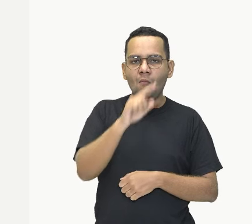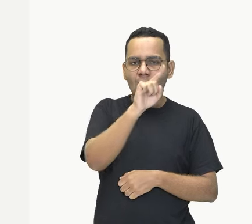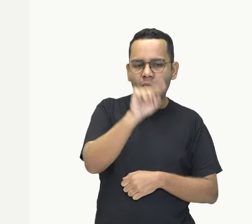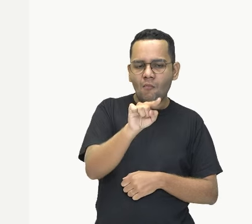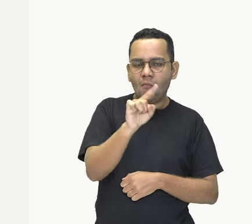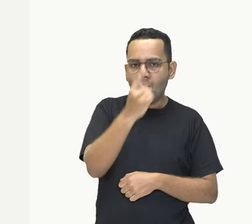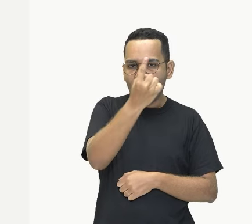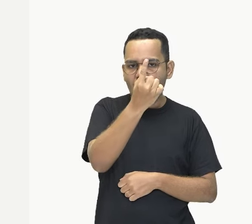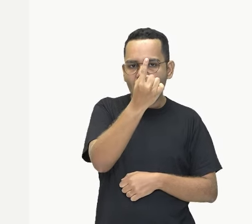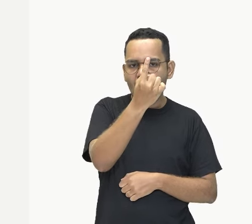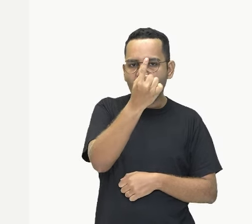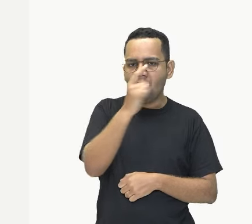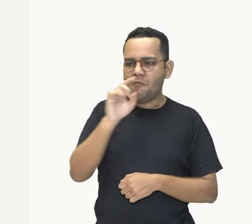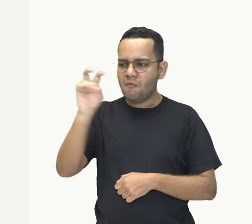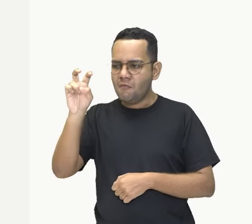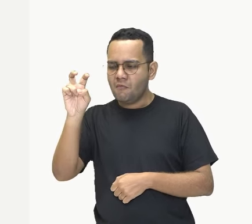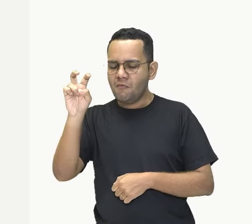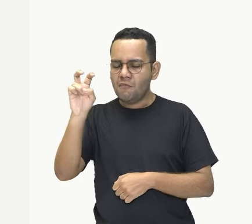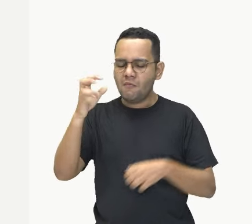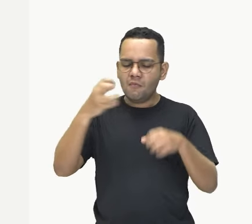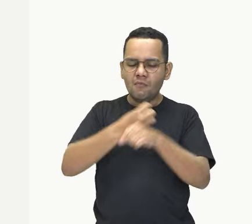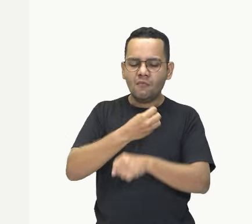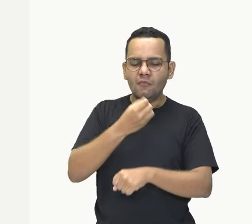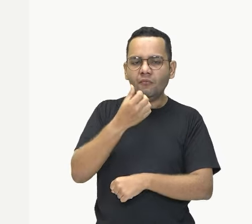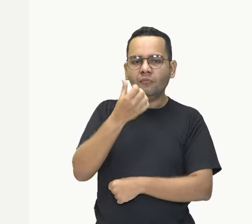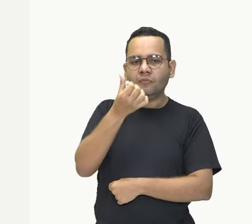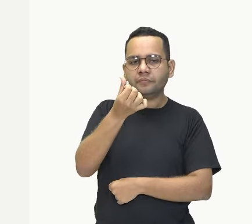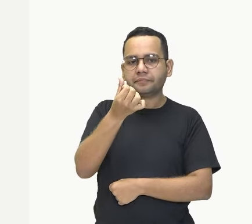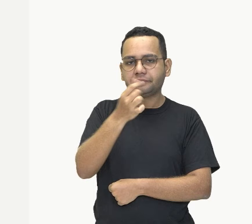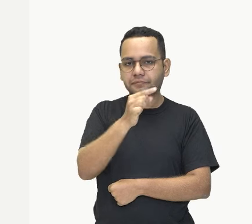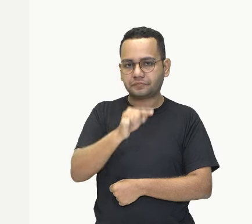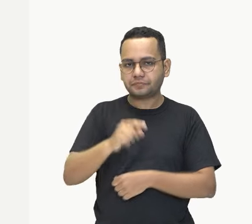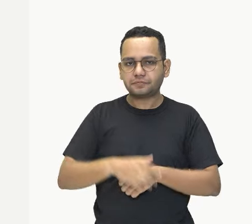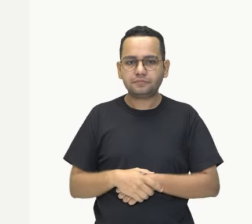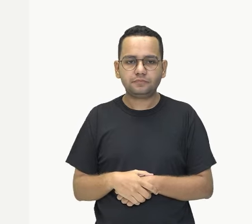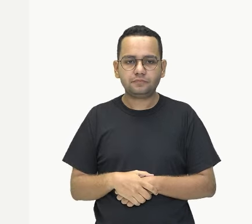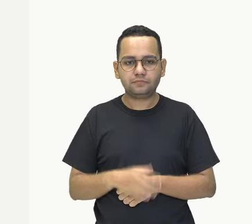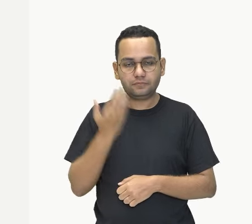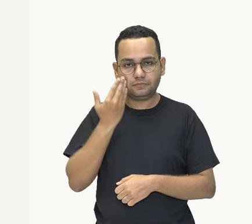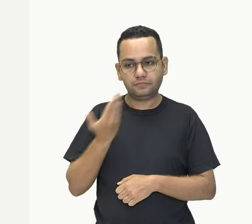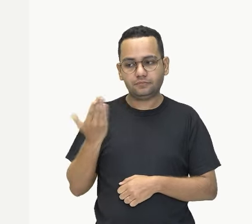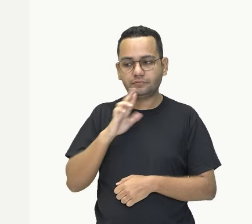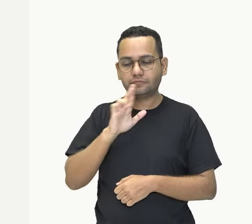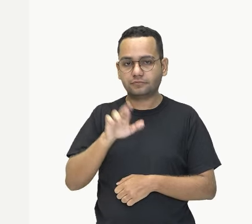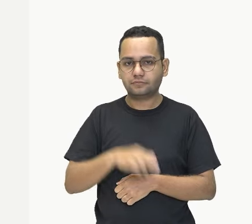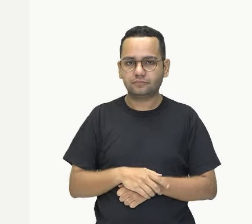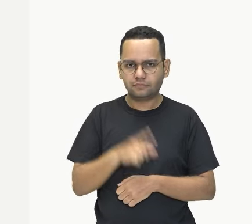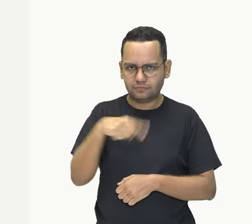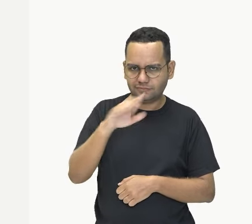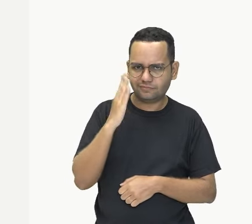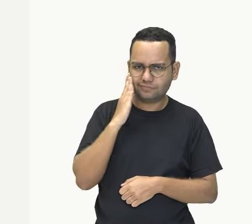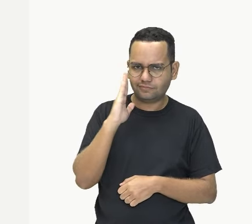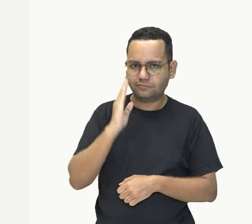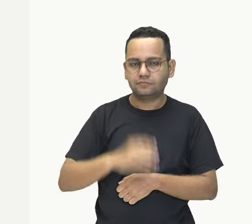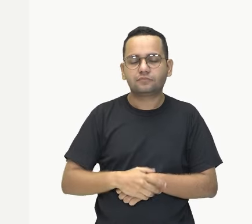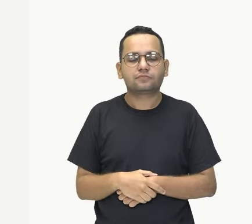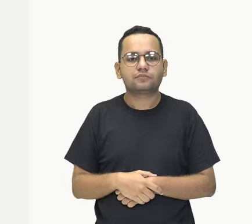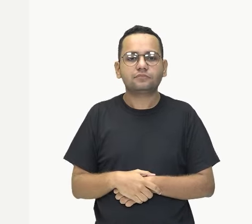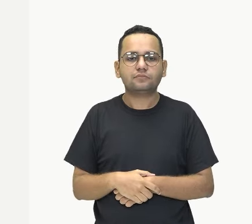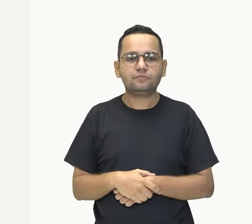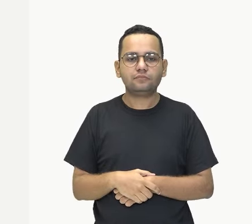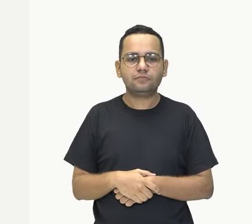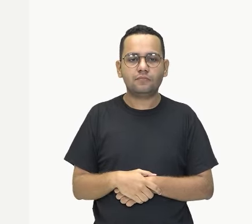mais 5 daqui. 1 mais 5, 6. Ok, pessoal? Já deu para entender como é que funciona?